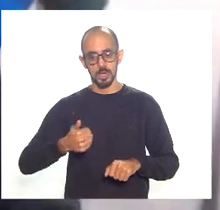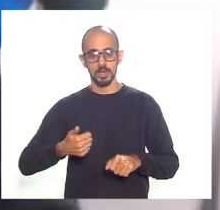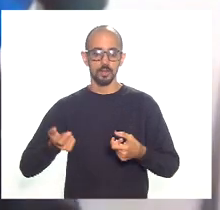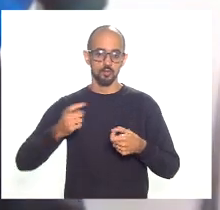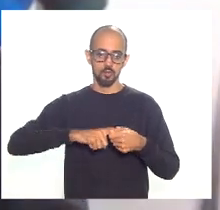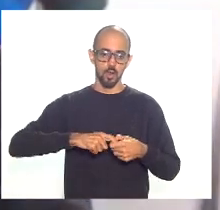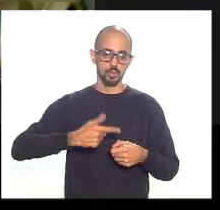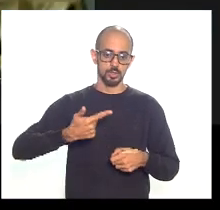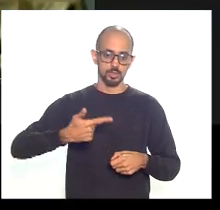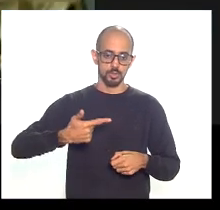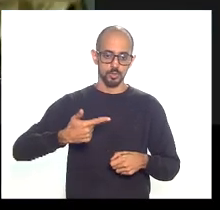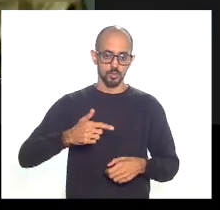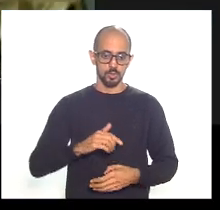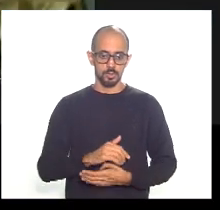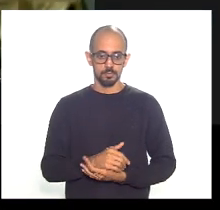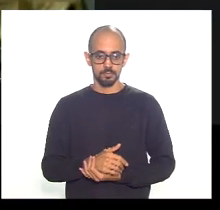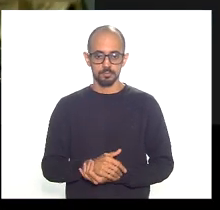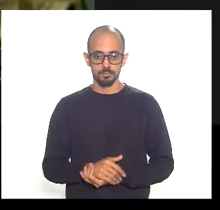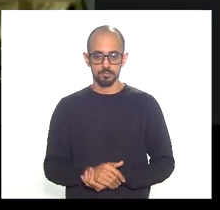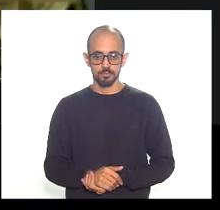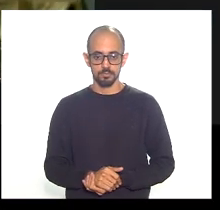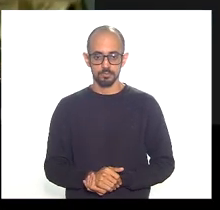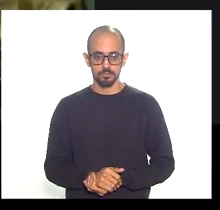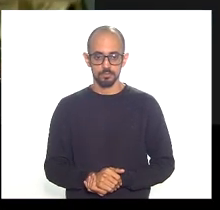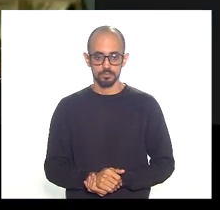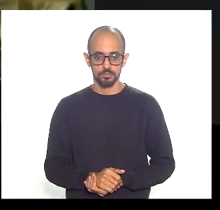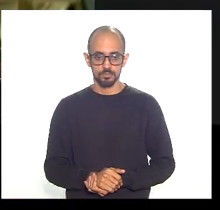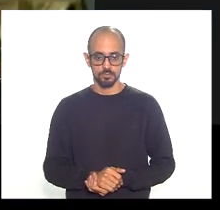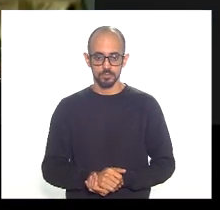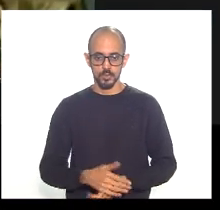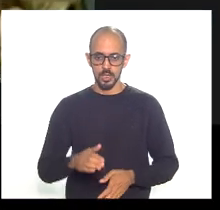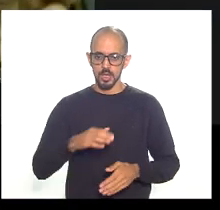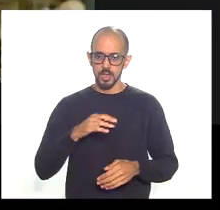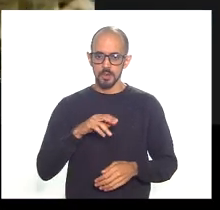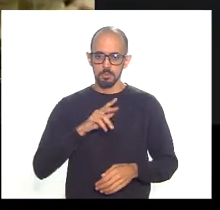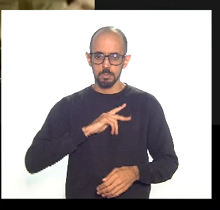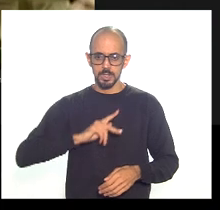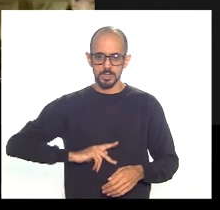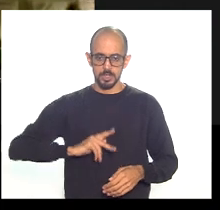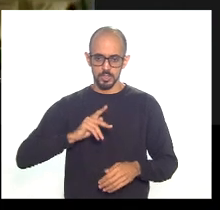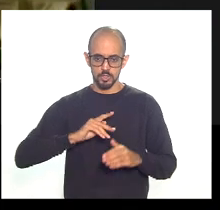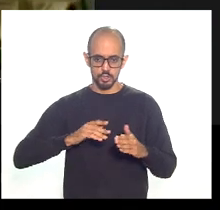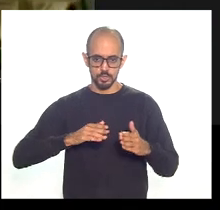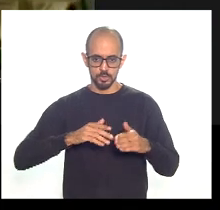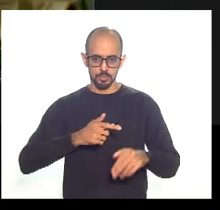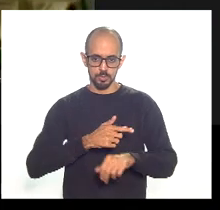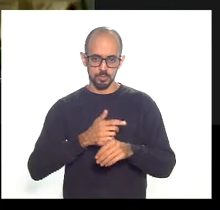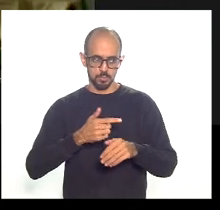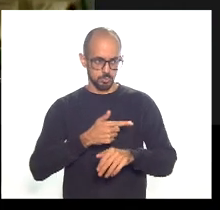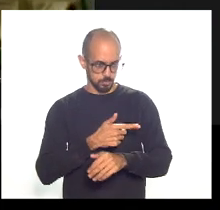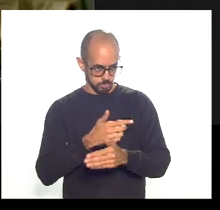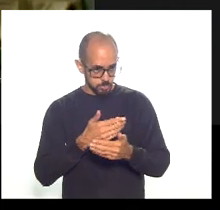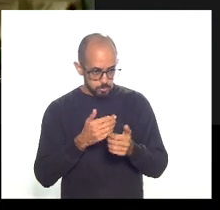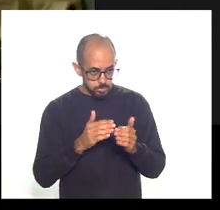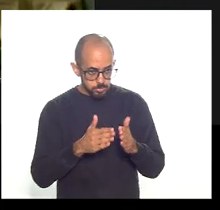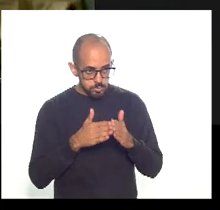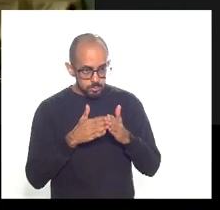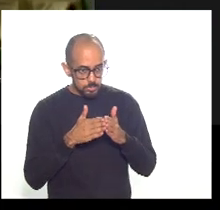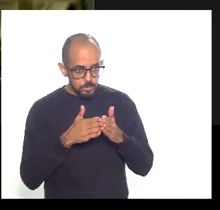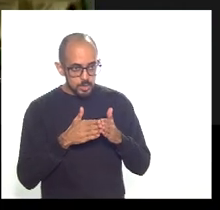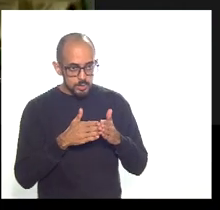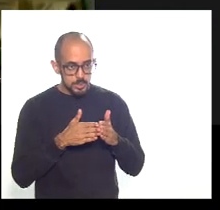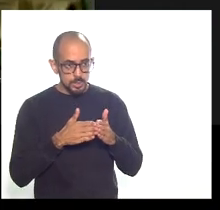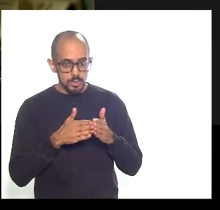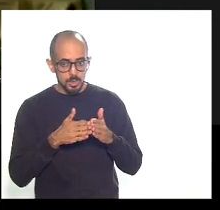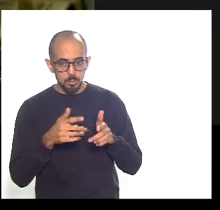segunda. Presidente Jair Bittencourt. Pois não, deputado. Com gentileza. Deputada Lucinha. Pois não, deputado. Antes de encerrar a